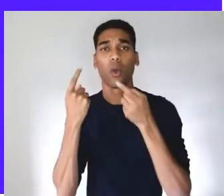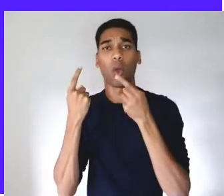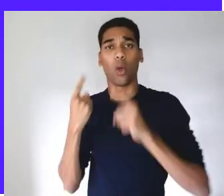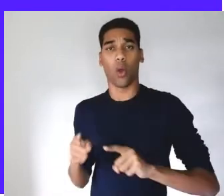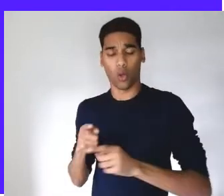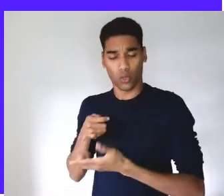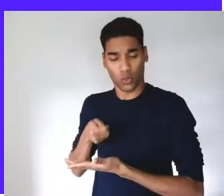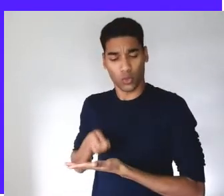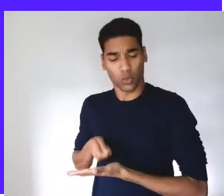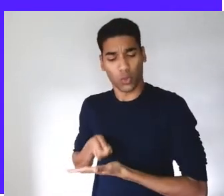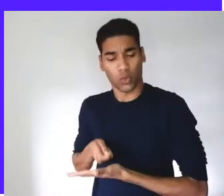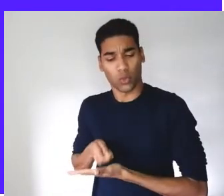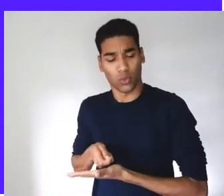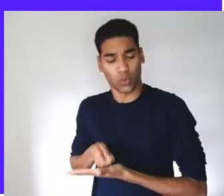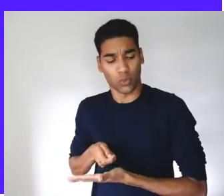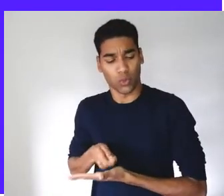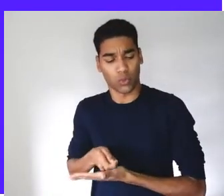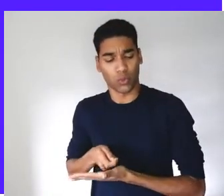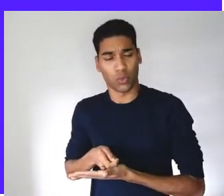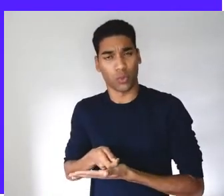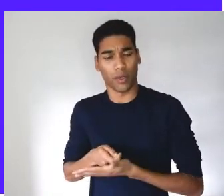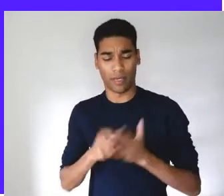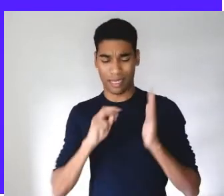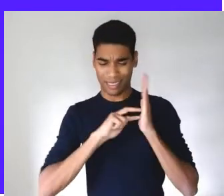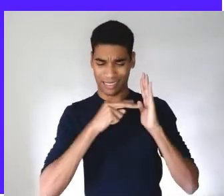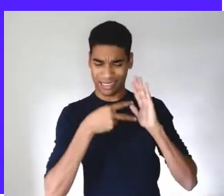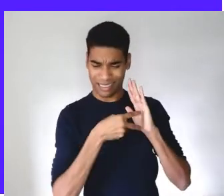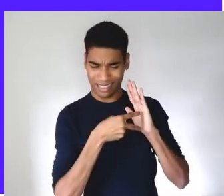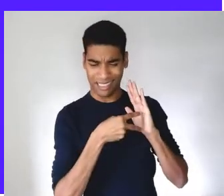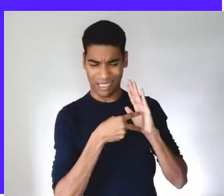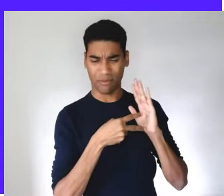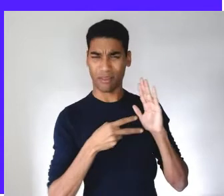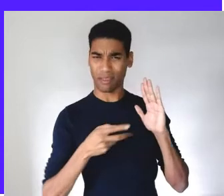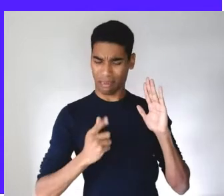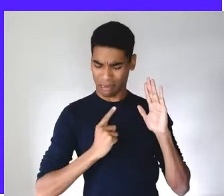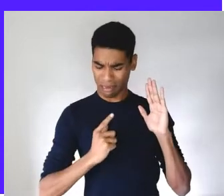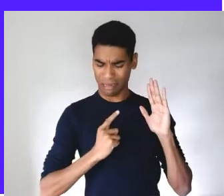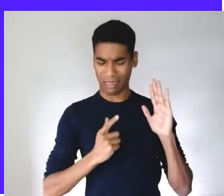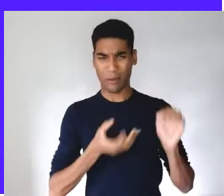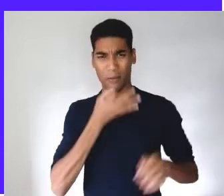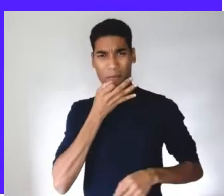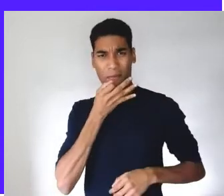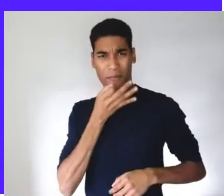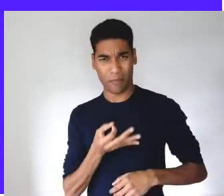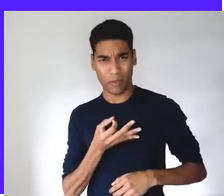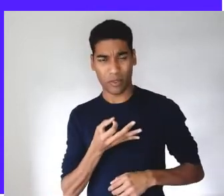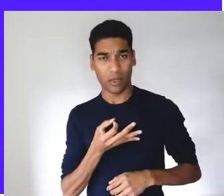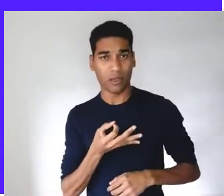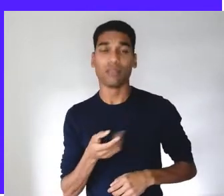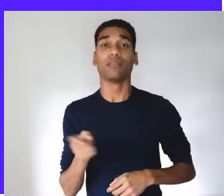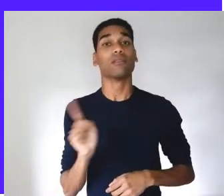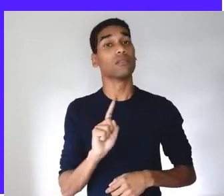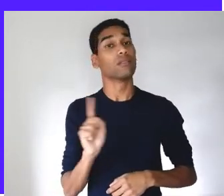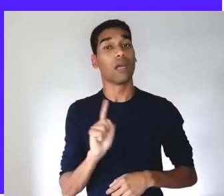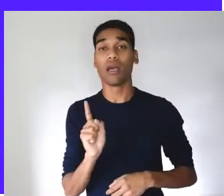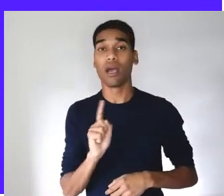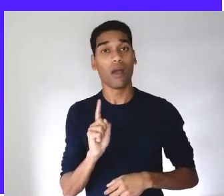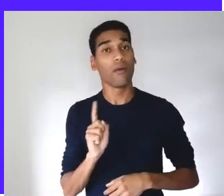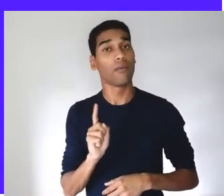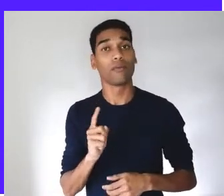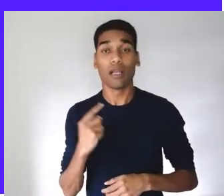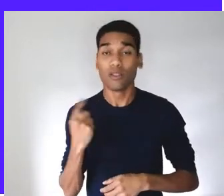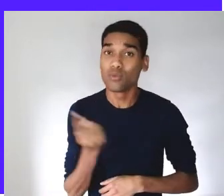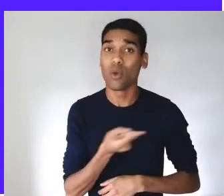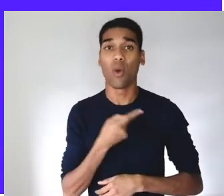se posicionar, é a nossa tarefa como dever. Jornalista. É dever. Né? Então, se a gente se posiciona